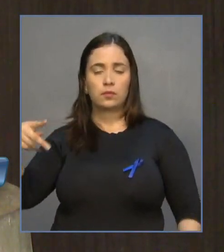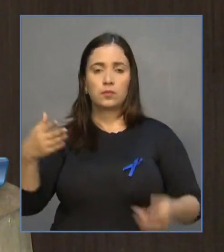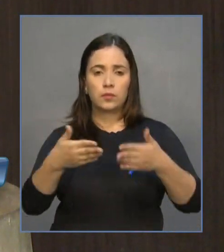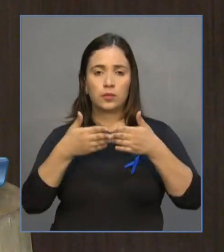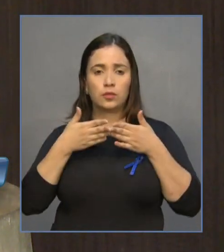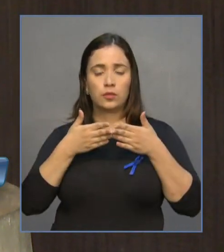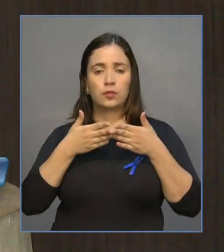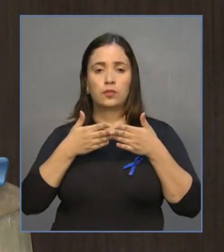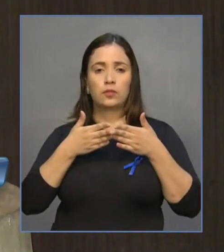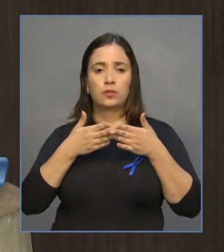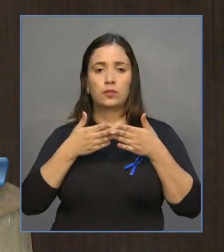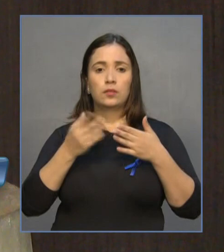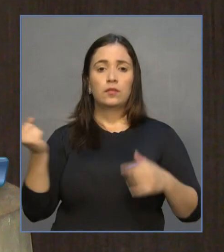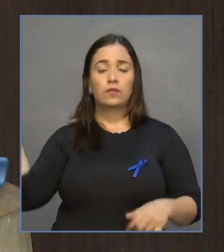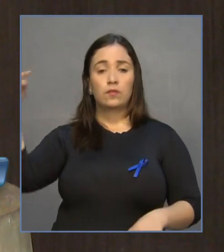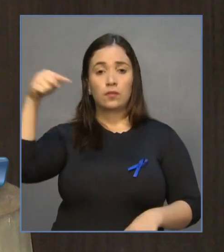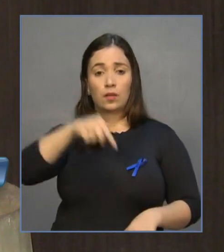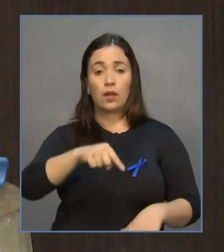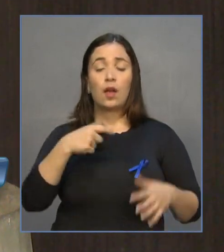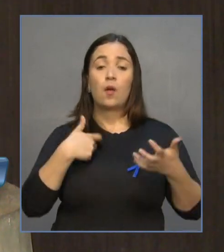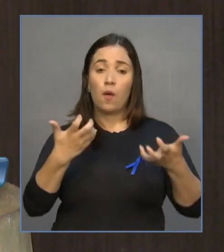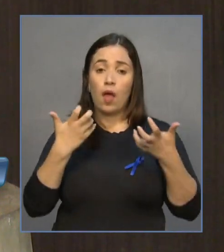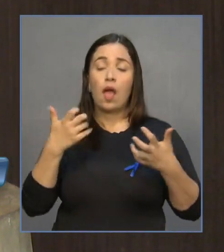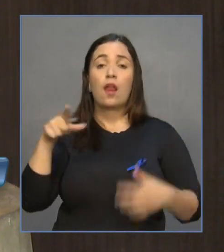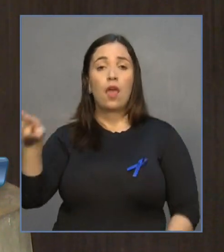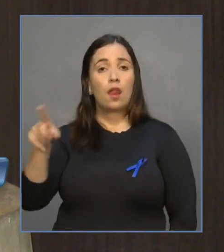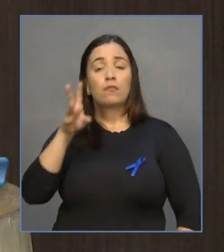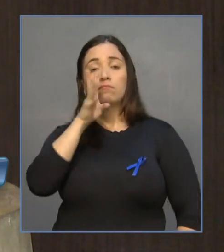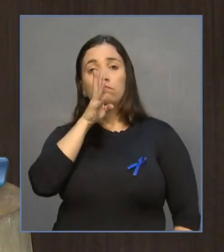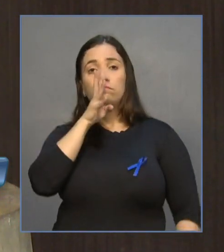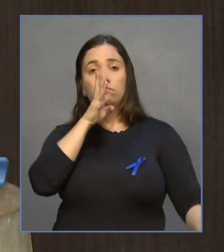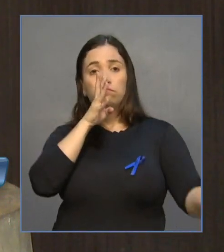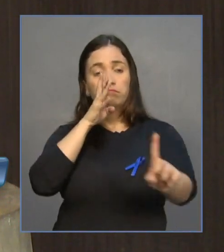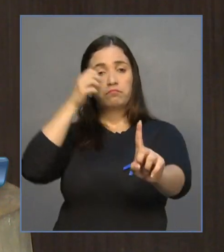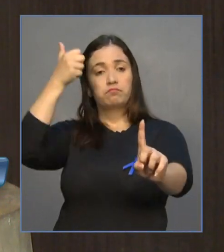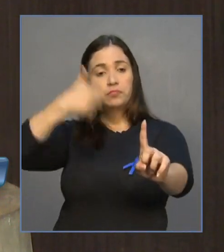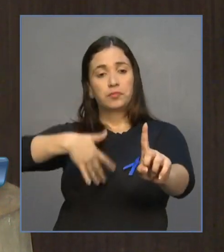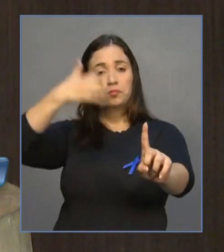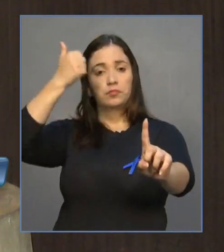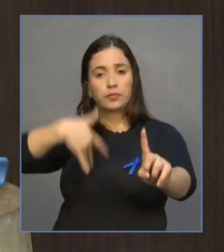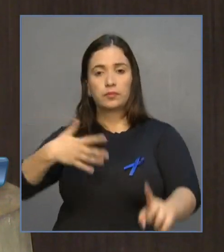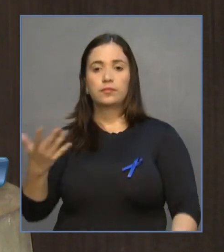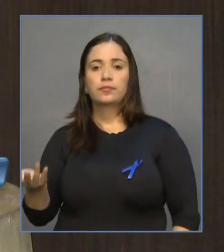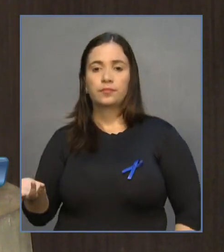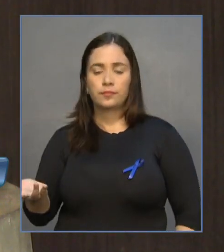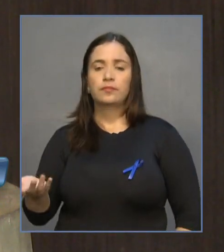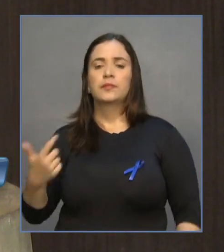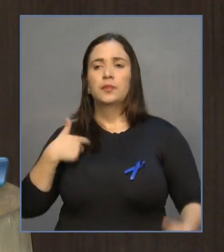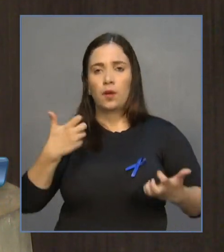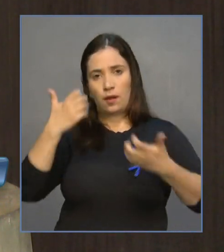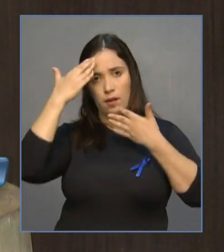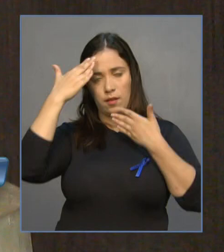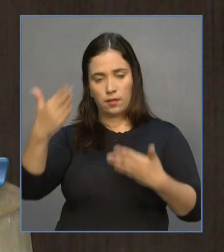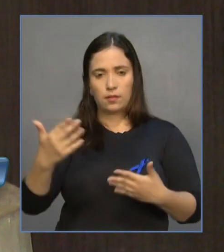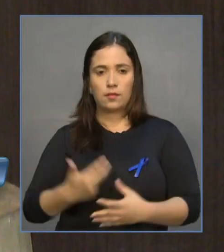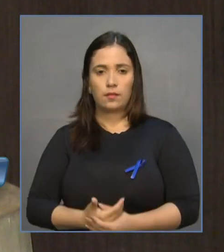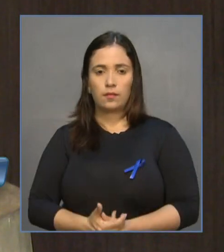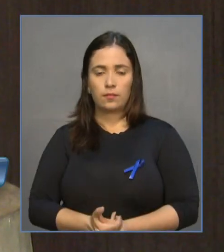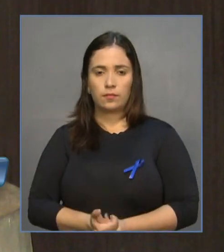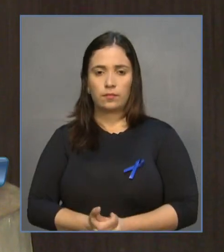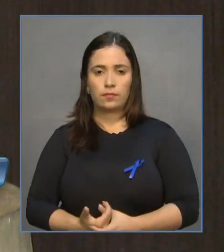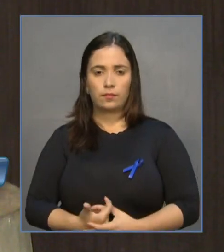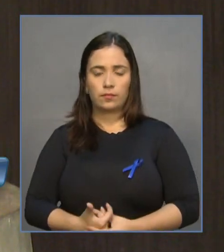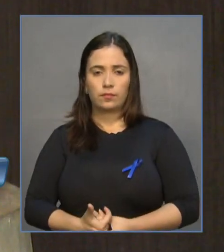que o deputado Evandro estivesse presente, porque eu queria muito que ele ouvisse os relatos, e eu queria agradecer aqui.